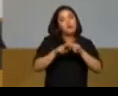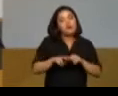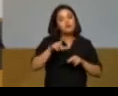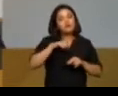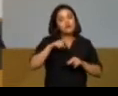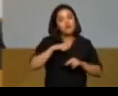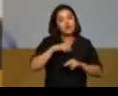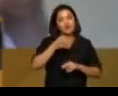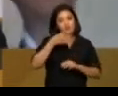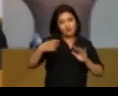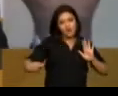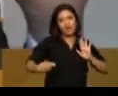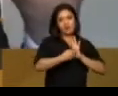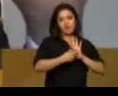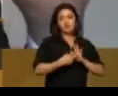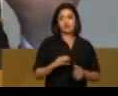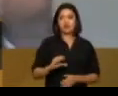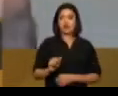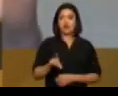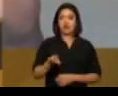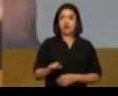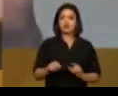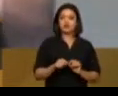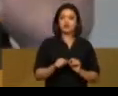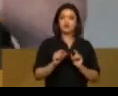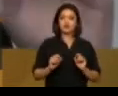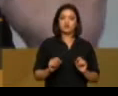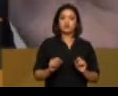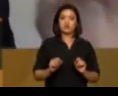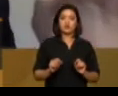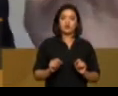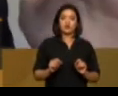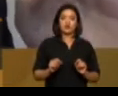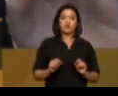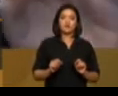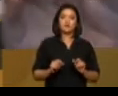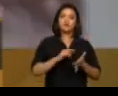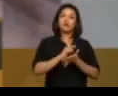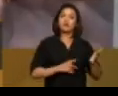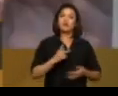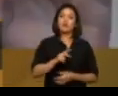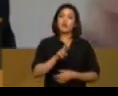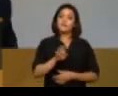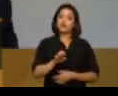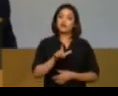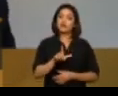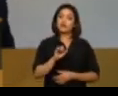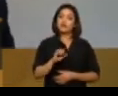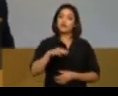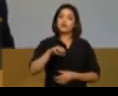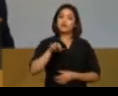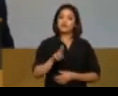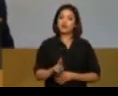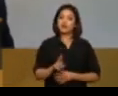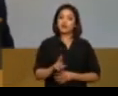que fez o CAD? O CAD instaurou um procedimento preliminar para apurar